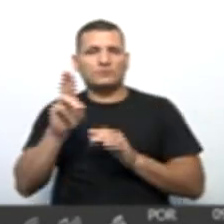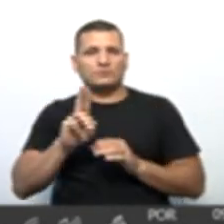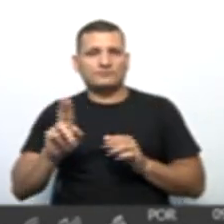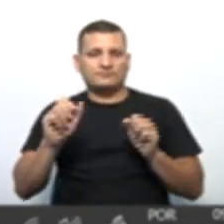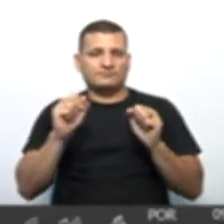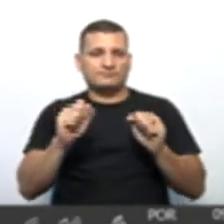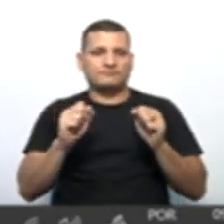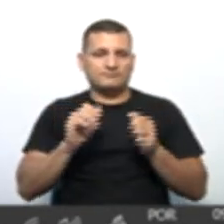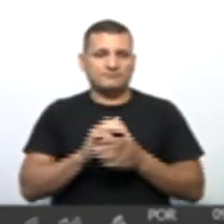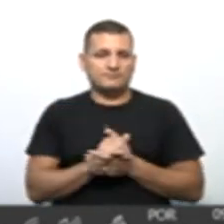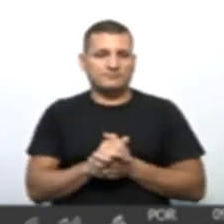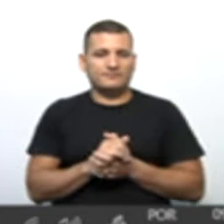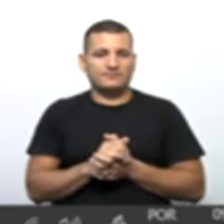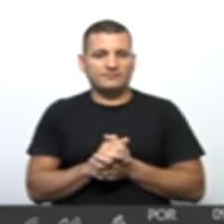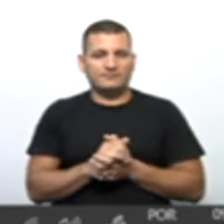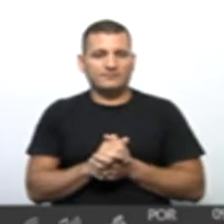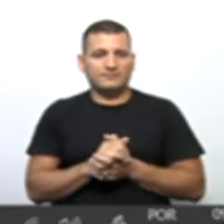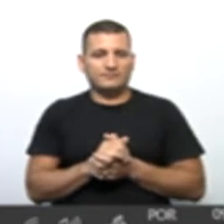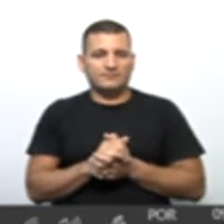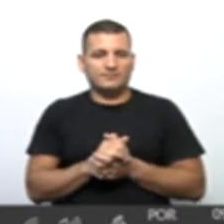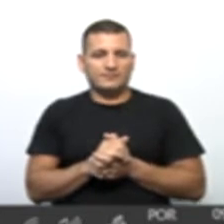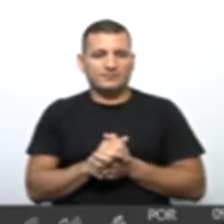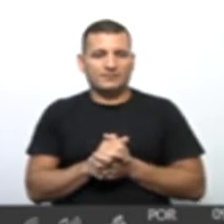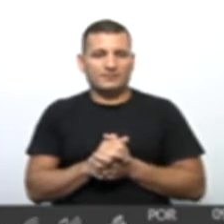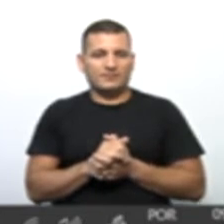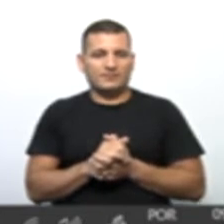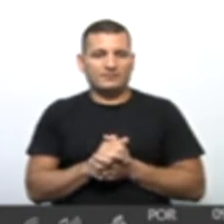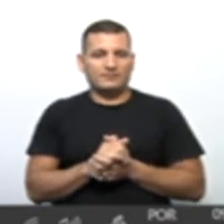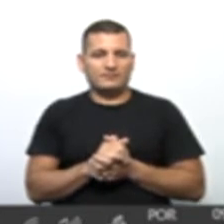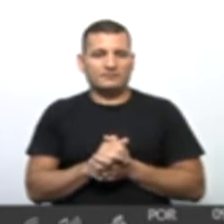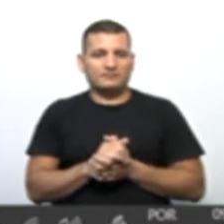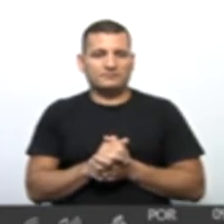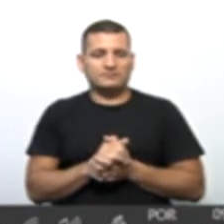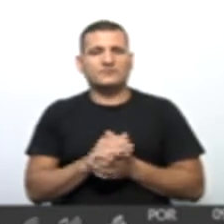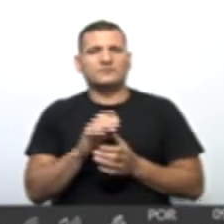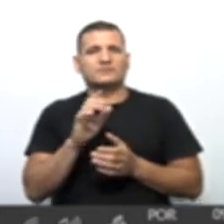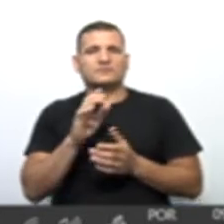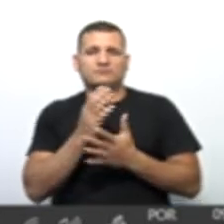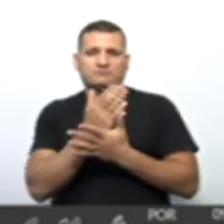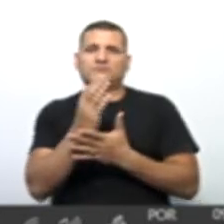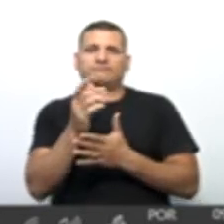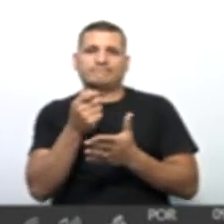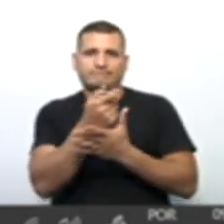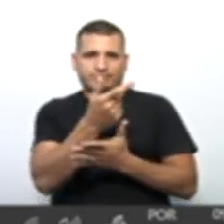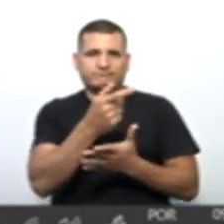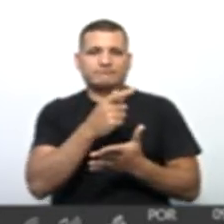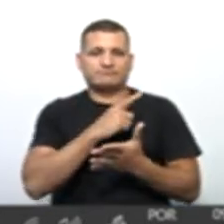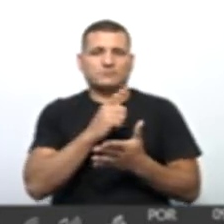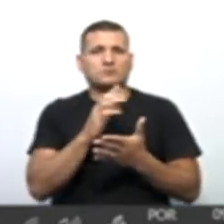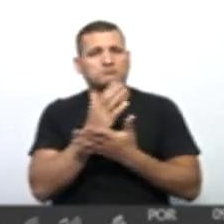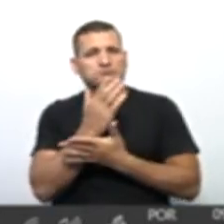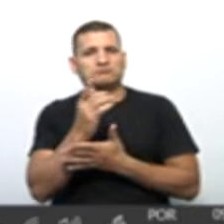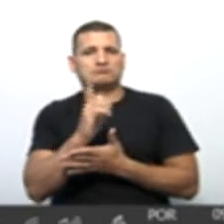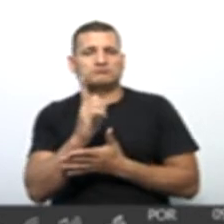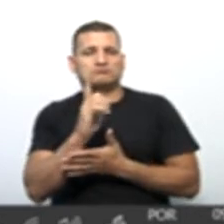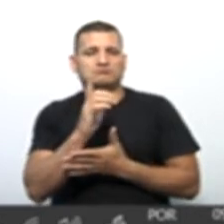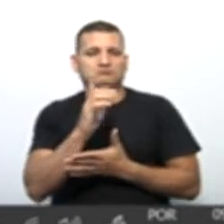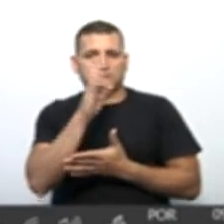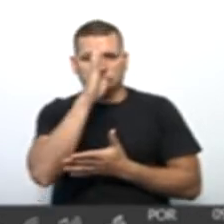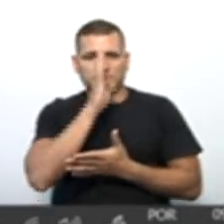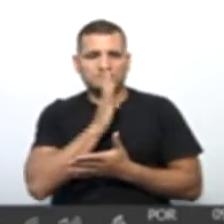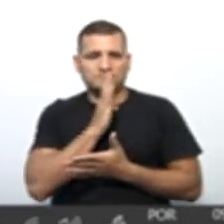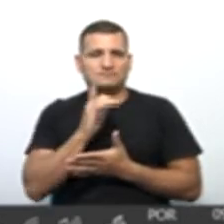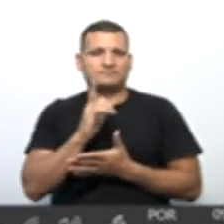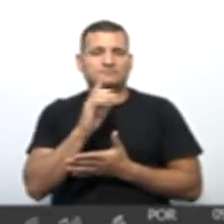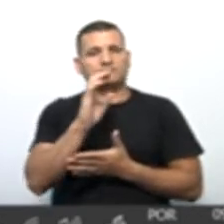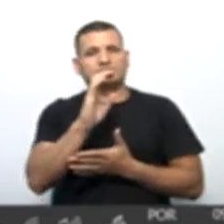vai fazer o download obviamente chitão um algumas partes que são pagas você pode usar livremente estes códigos já planta aqui do